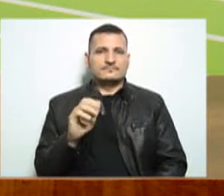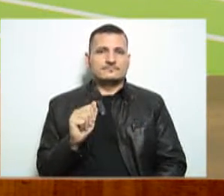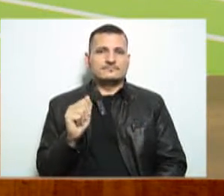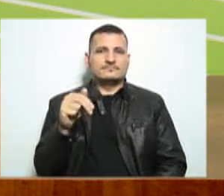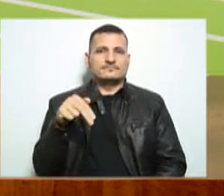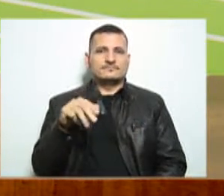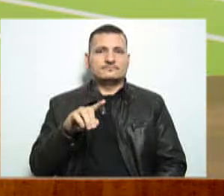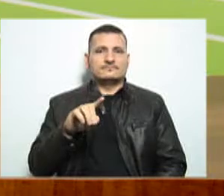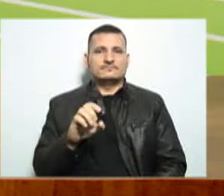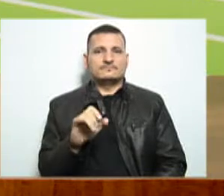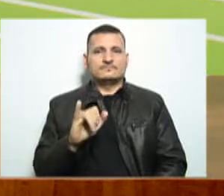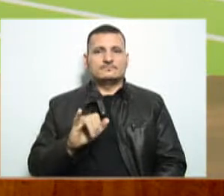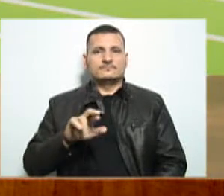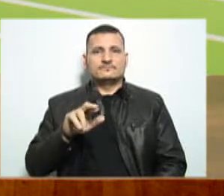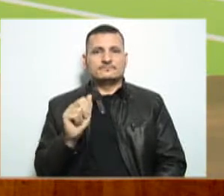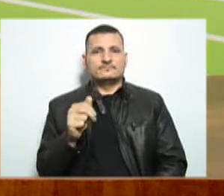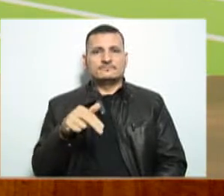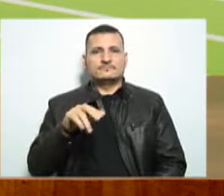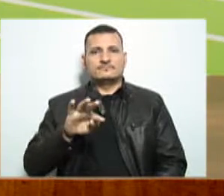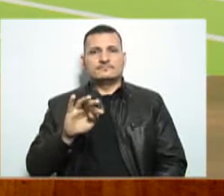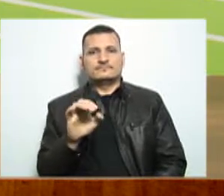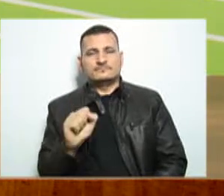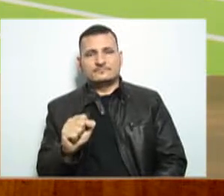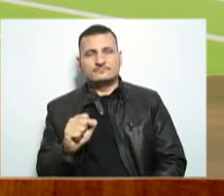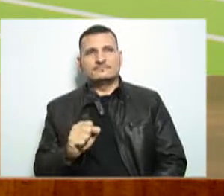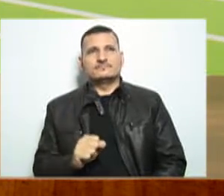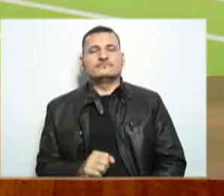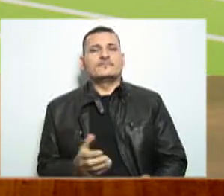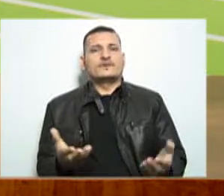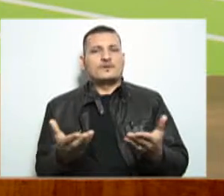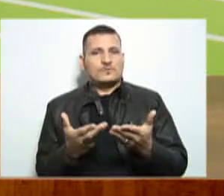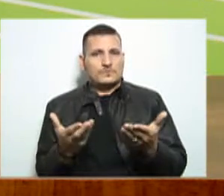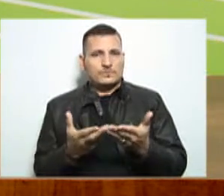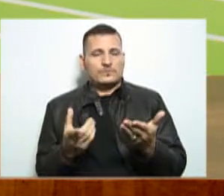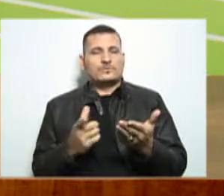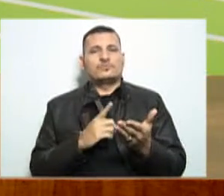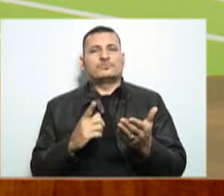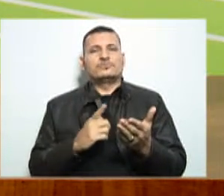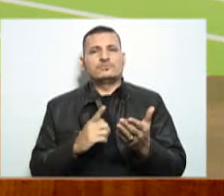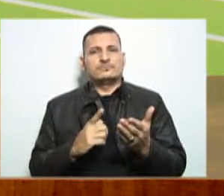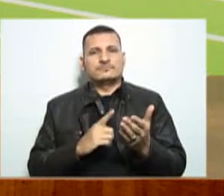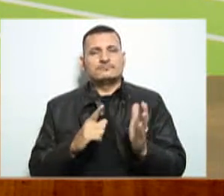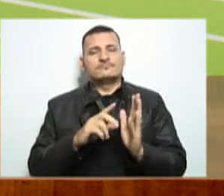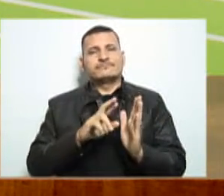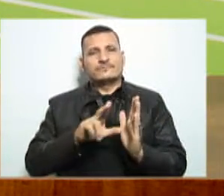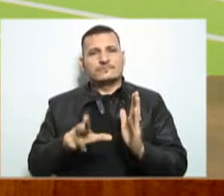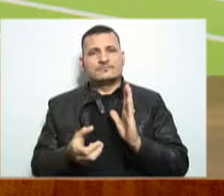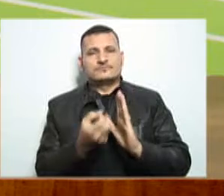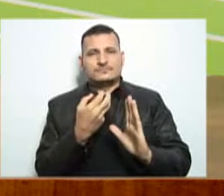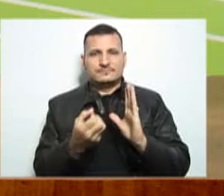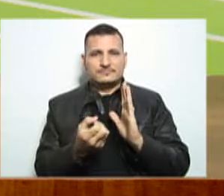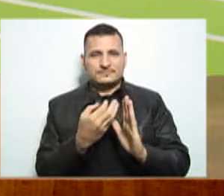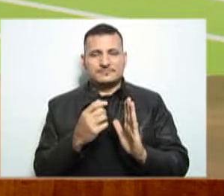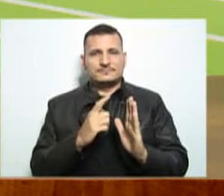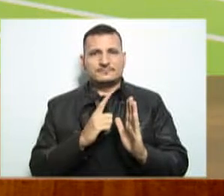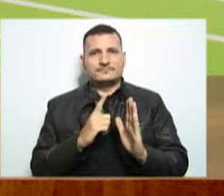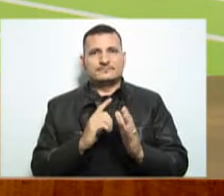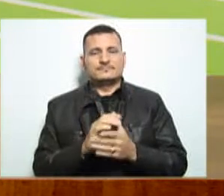Bandeirantes, os alunos, agora nós tivemos muitas participações, né? Os alunos